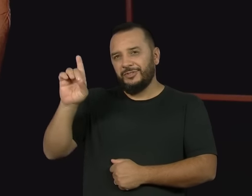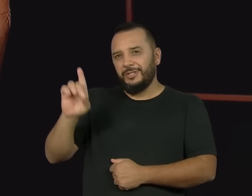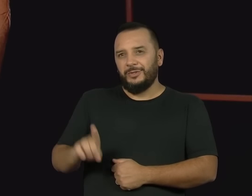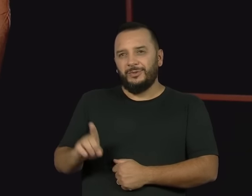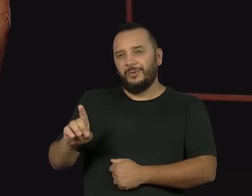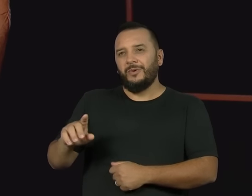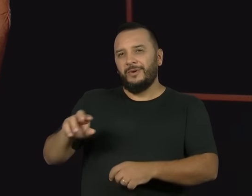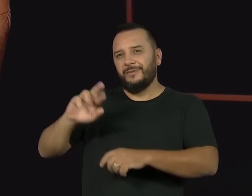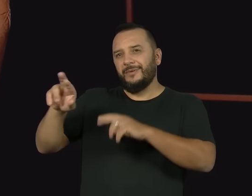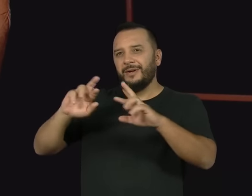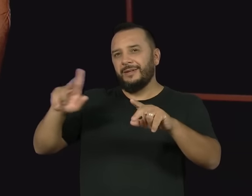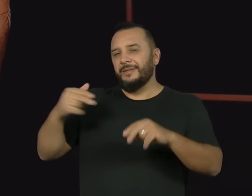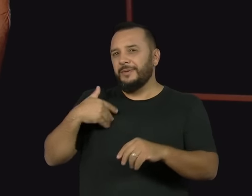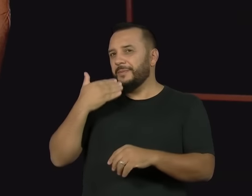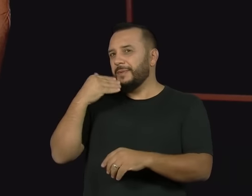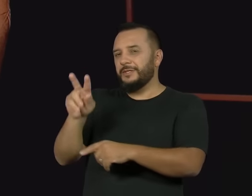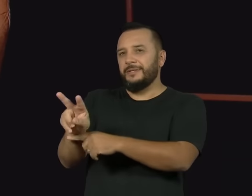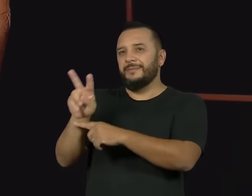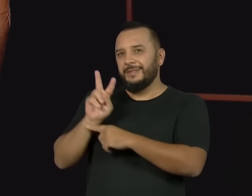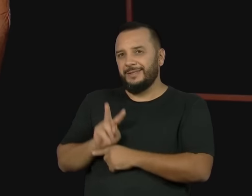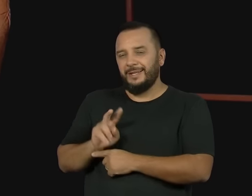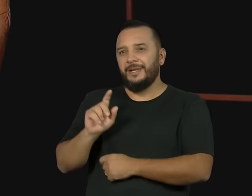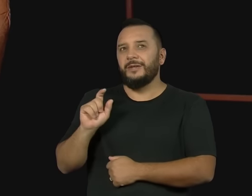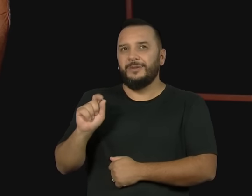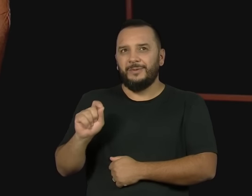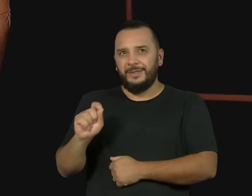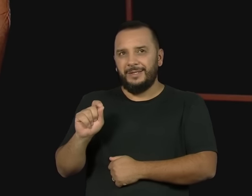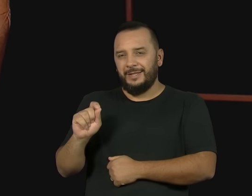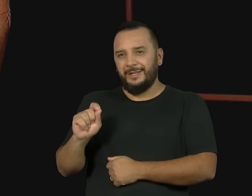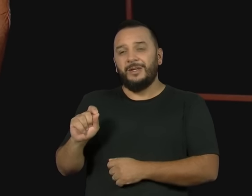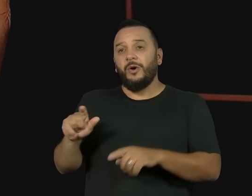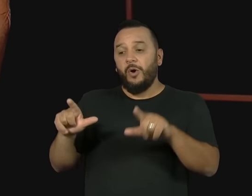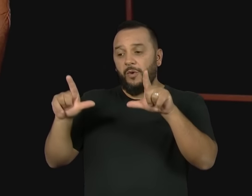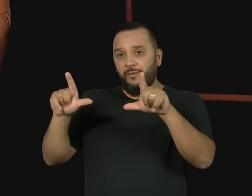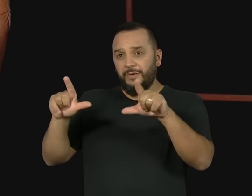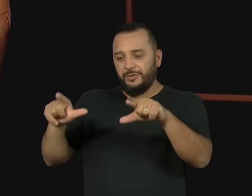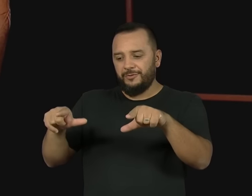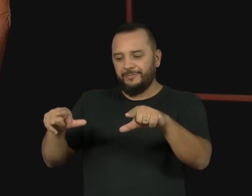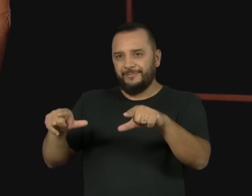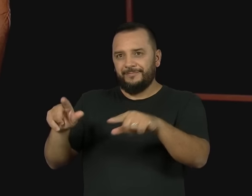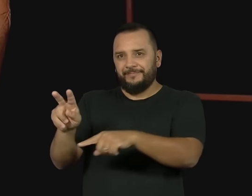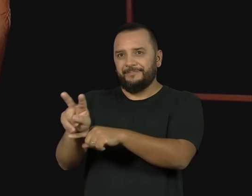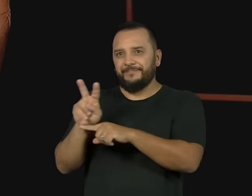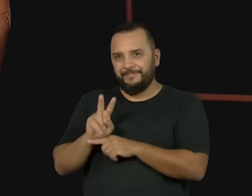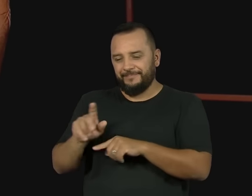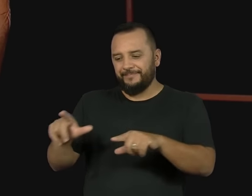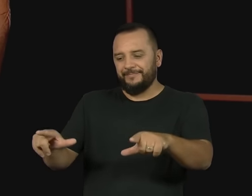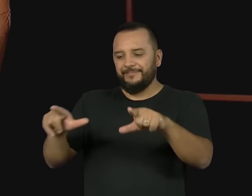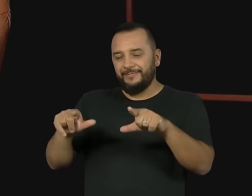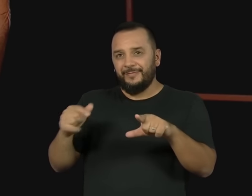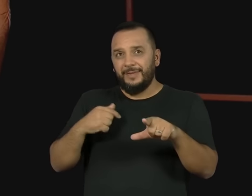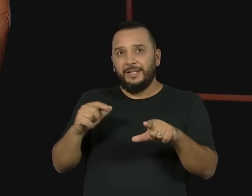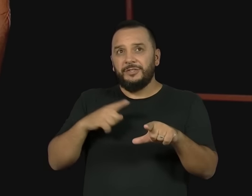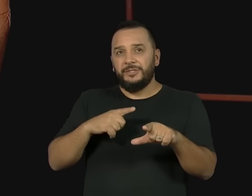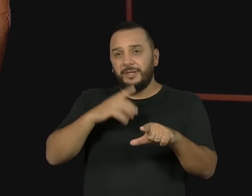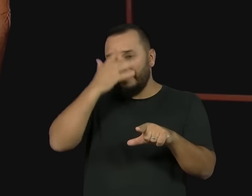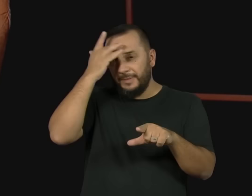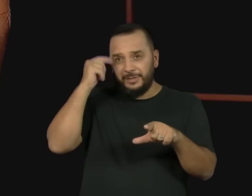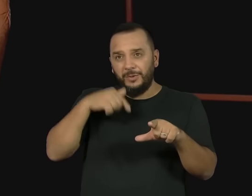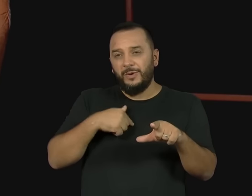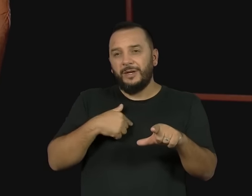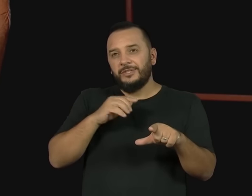pedia emprestado os convites e tinha um falsificador de convite.